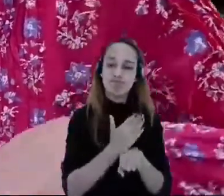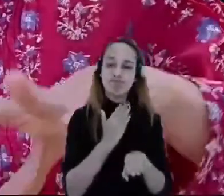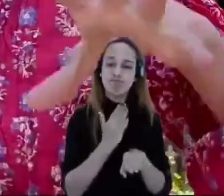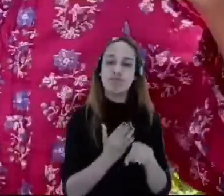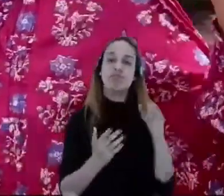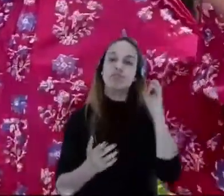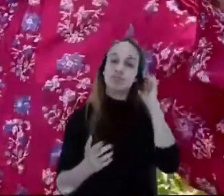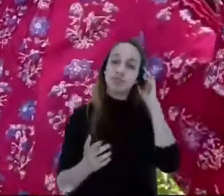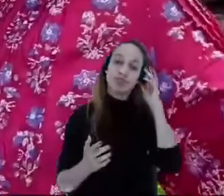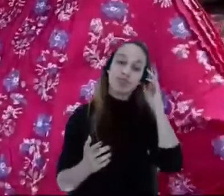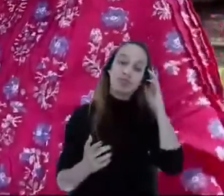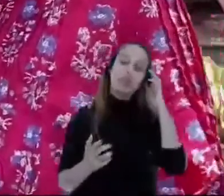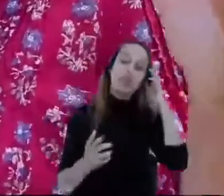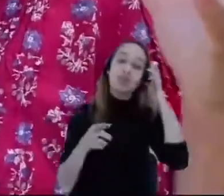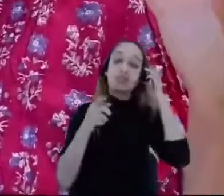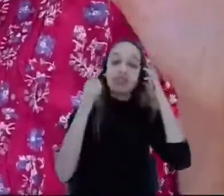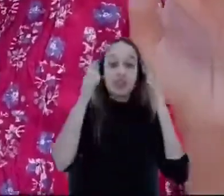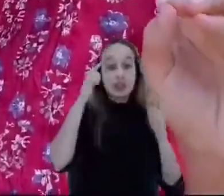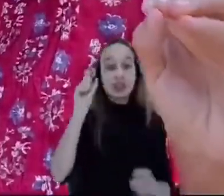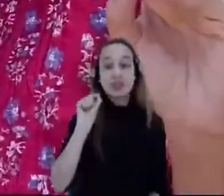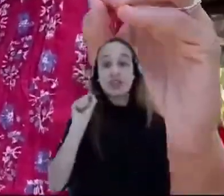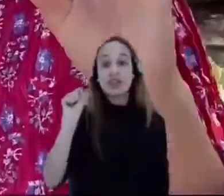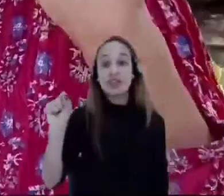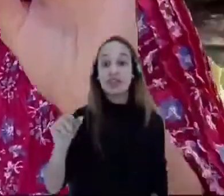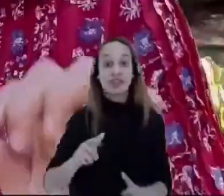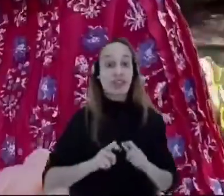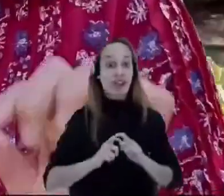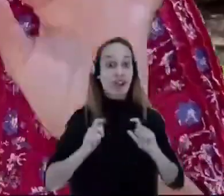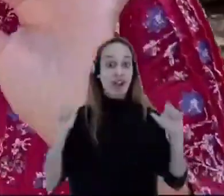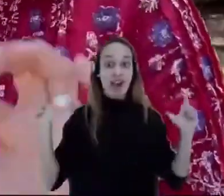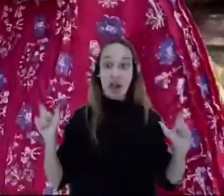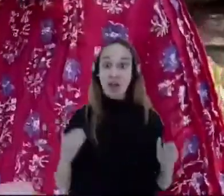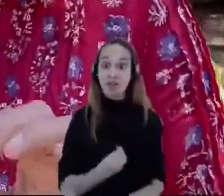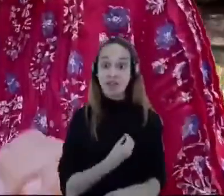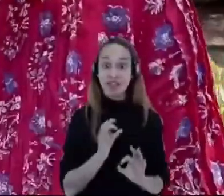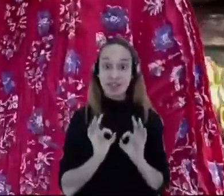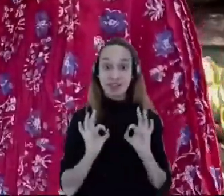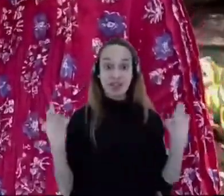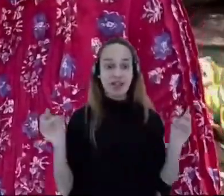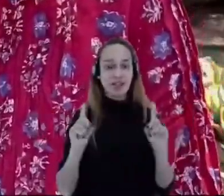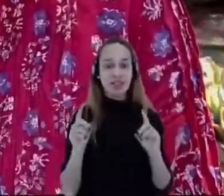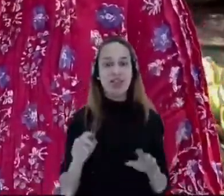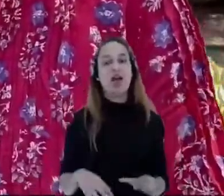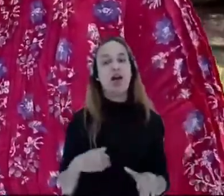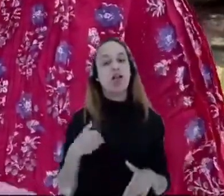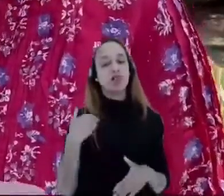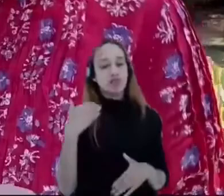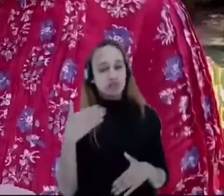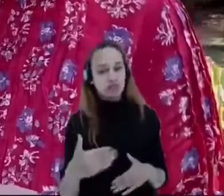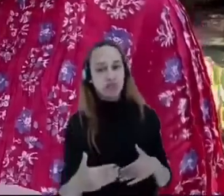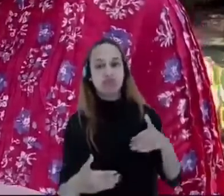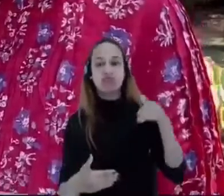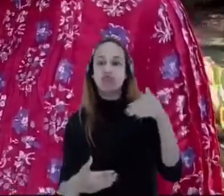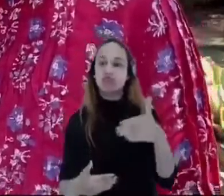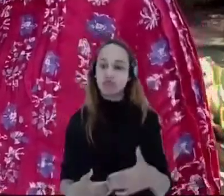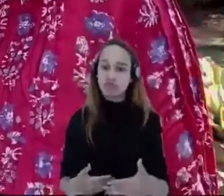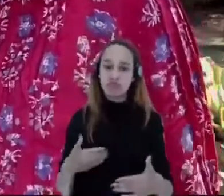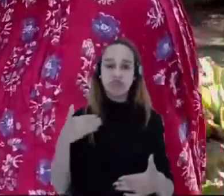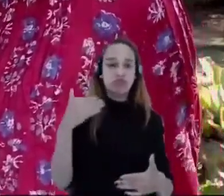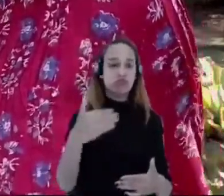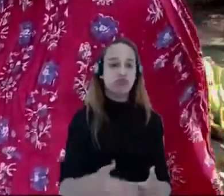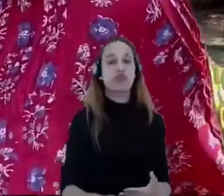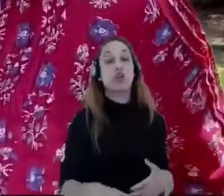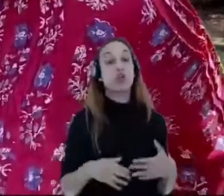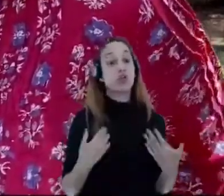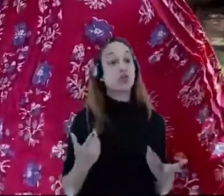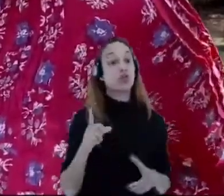você acha que isso é muito grande, vida plena e tal, não é não. Começa um passinho de cada vez. A cada escolha que você for fazer,